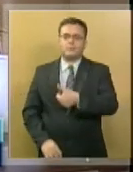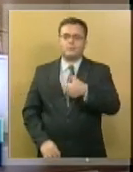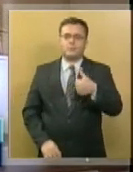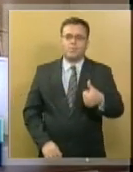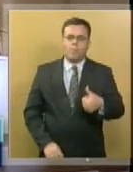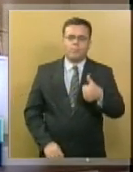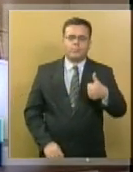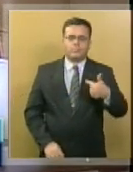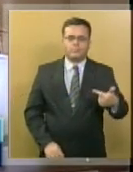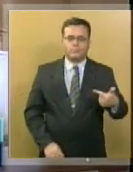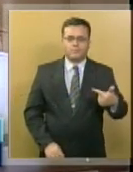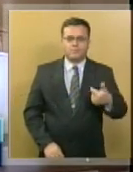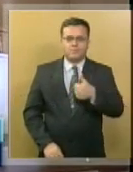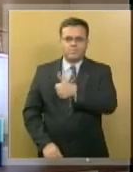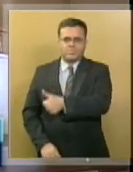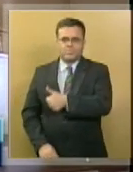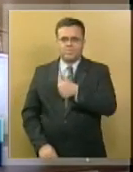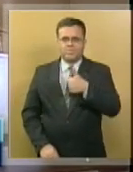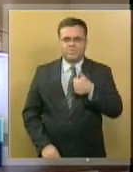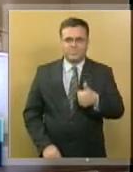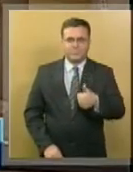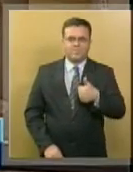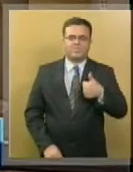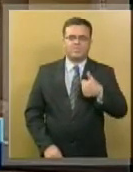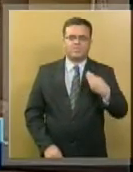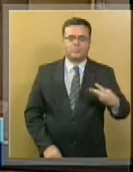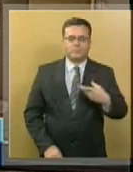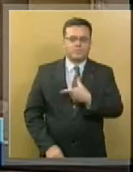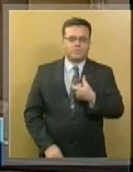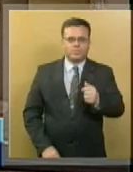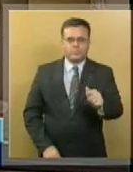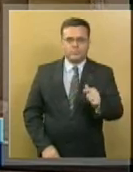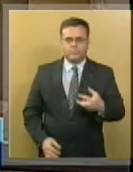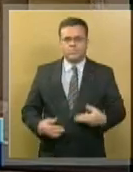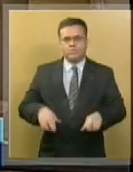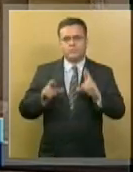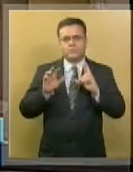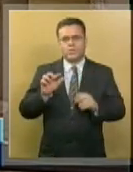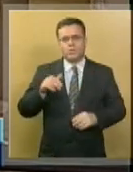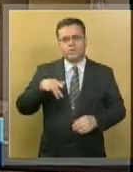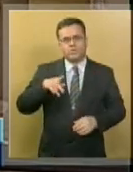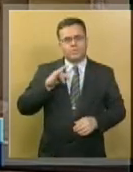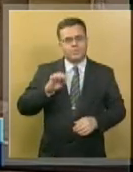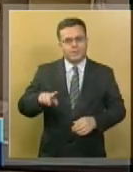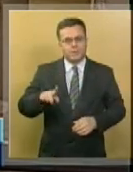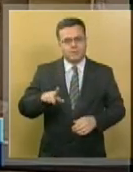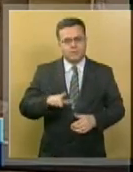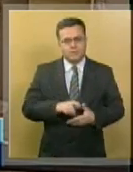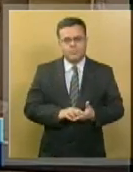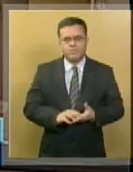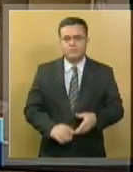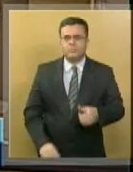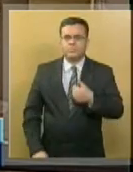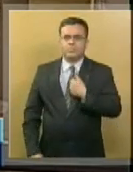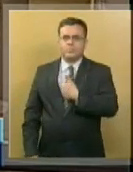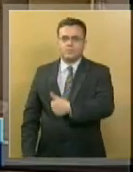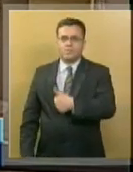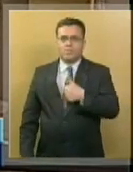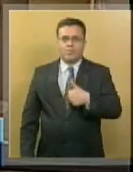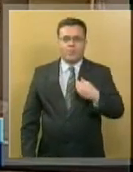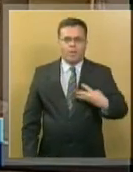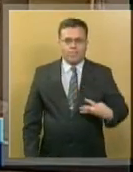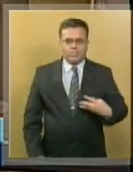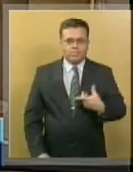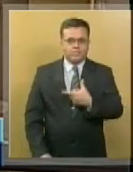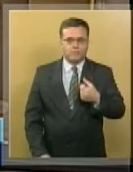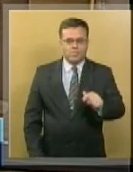1112 e 1103 de 2017, de autoria do deputado Luciano Pimentel. Requerimento de número 1114